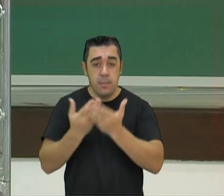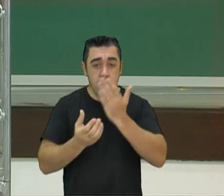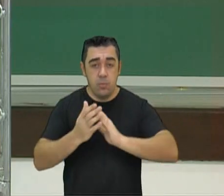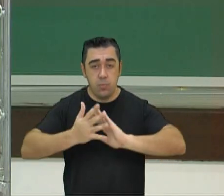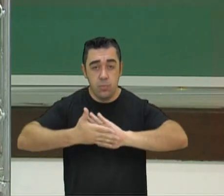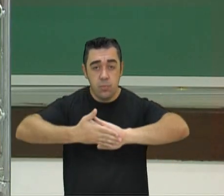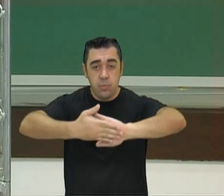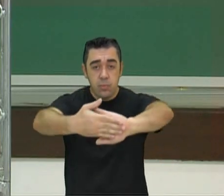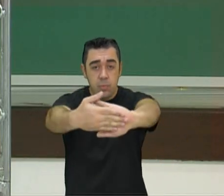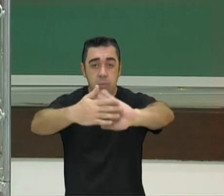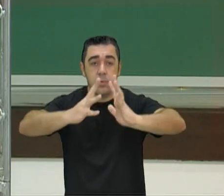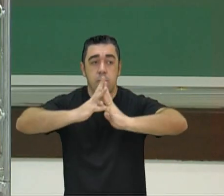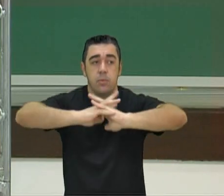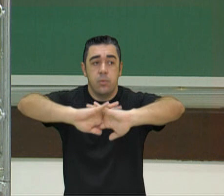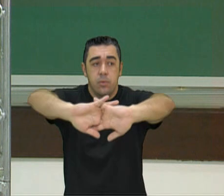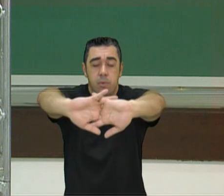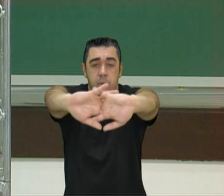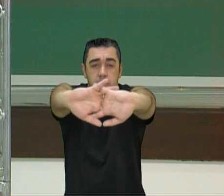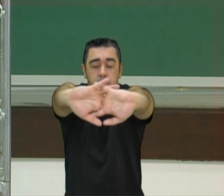frente.